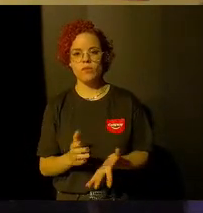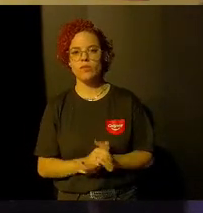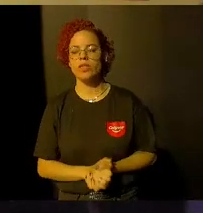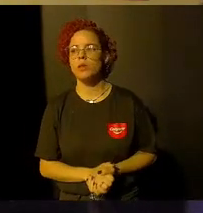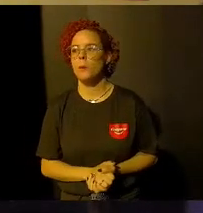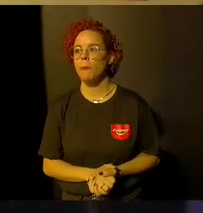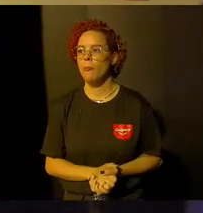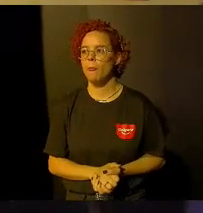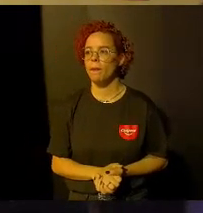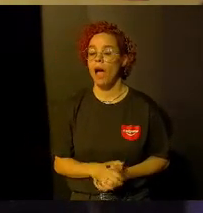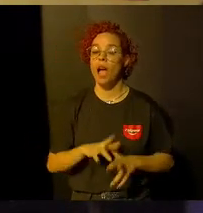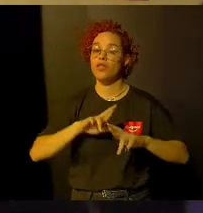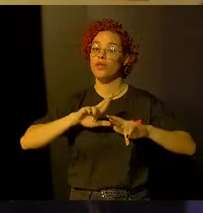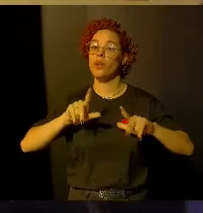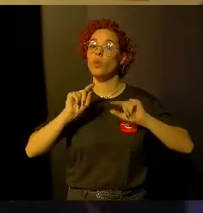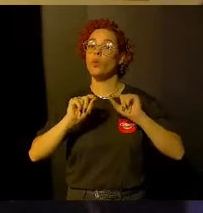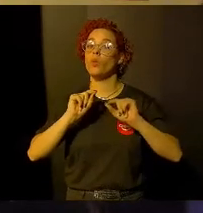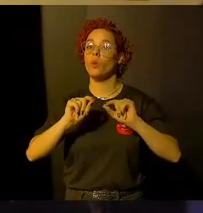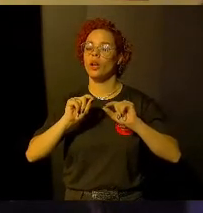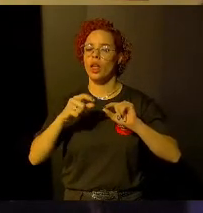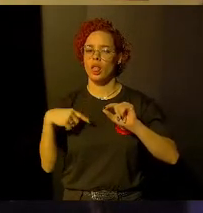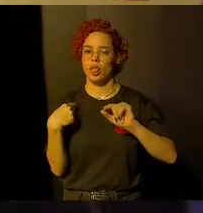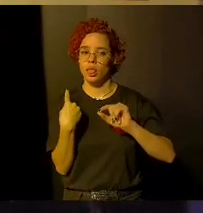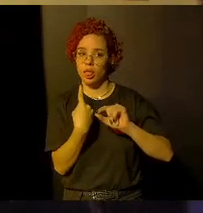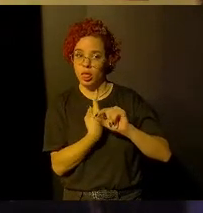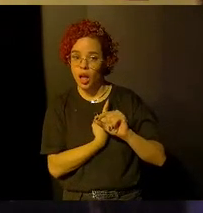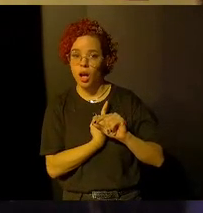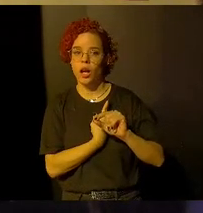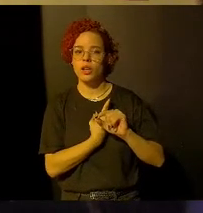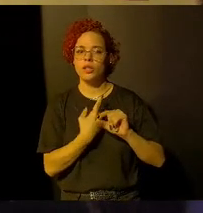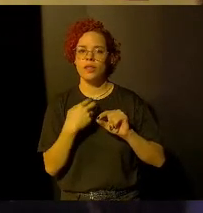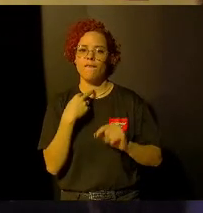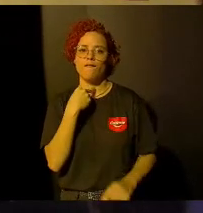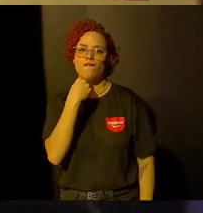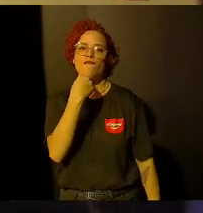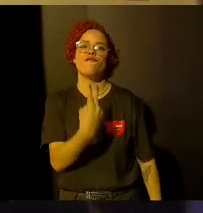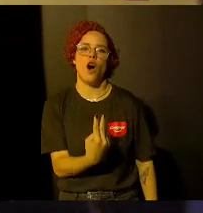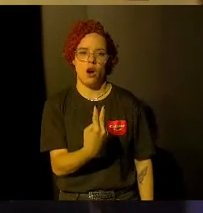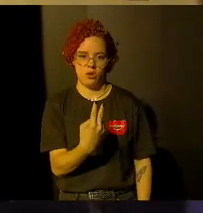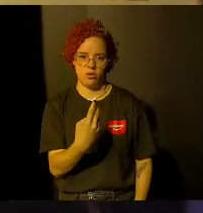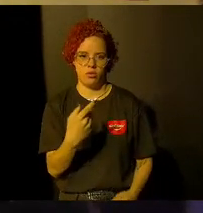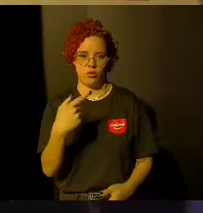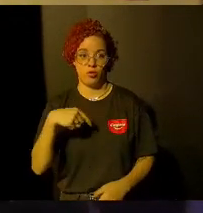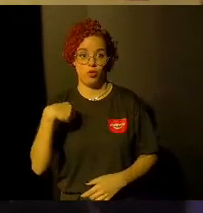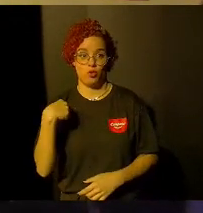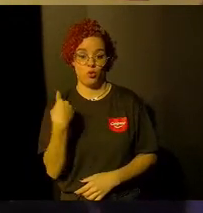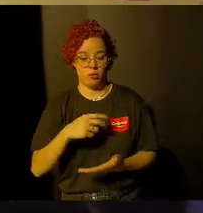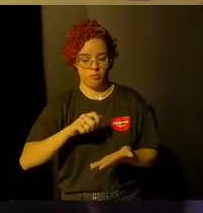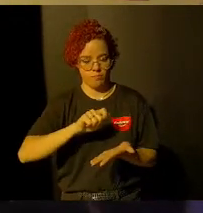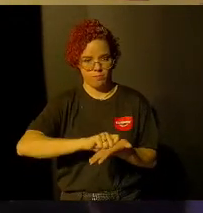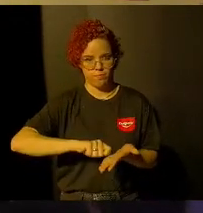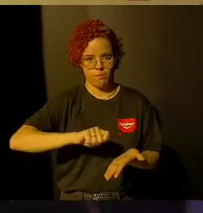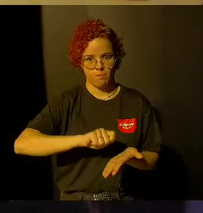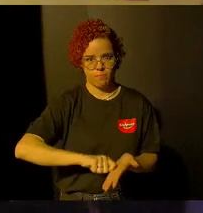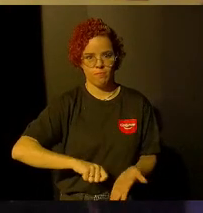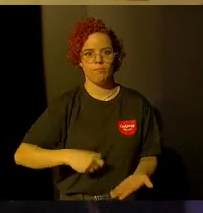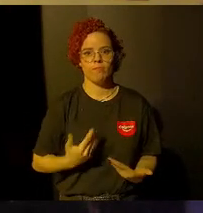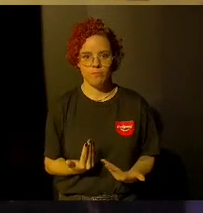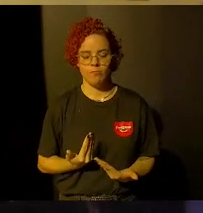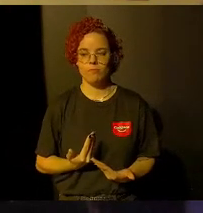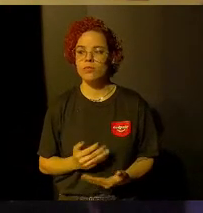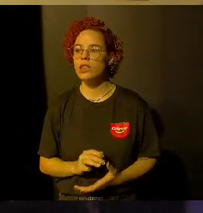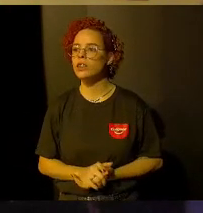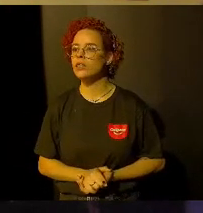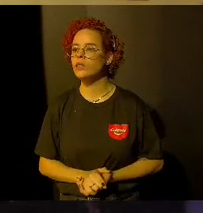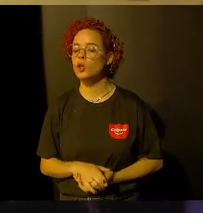a diferença é que seremos nós será a nossa voz convém a mim também ajuda-me quando eu